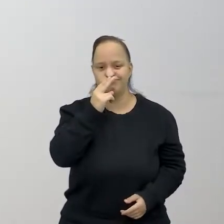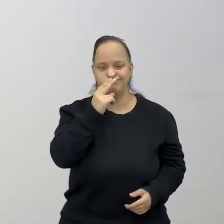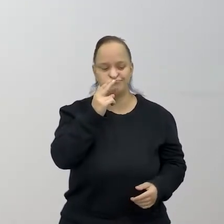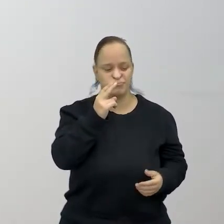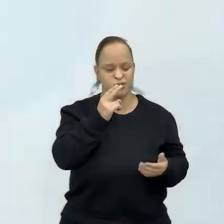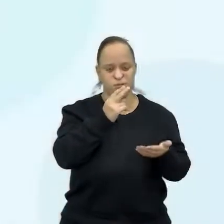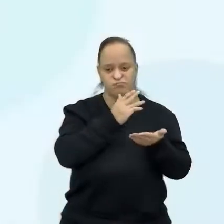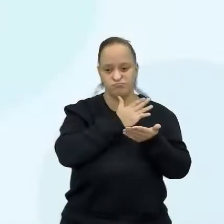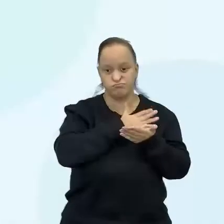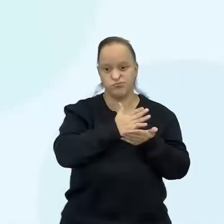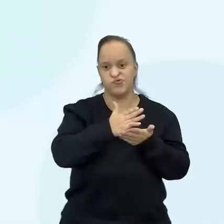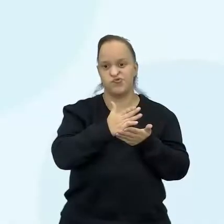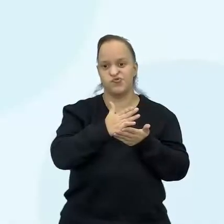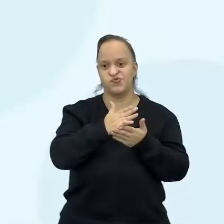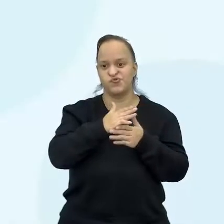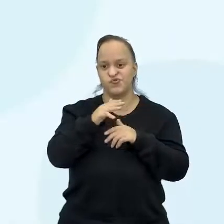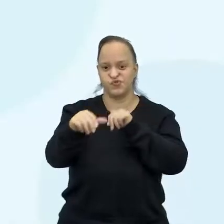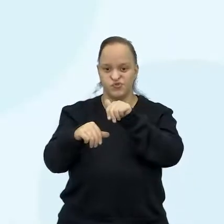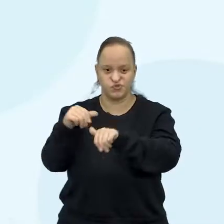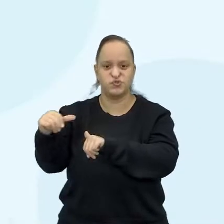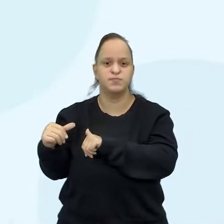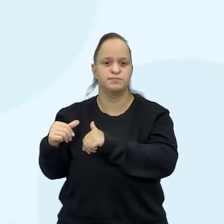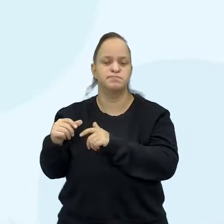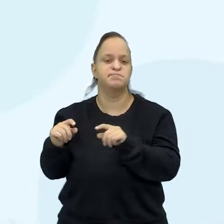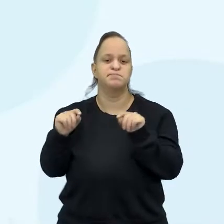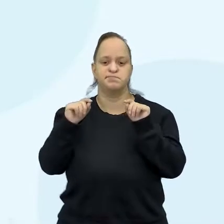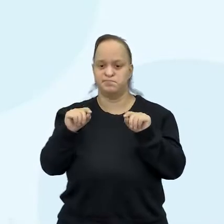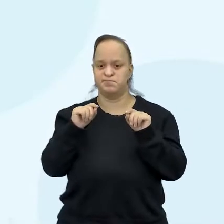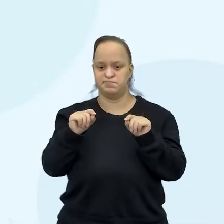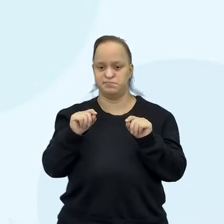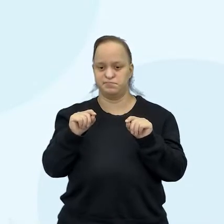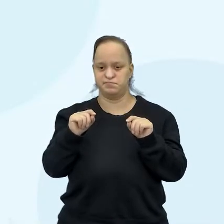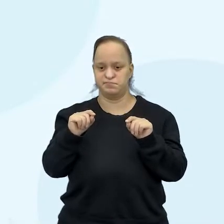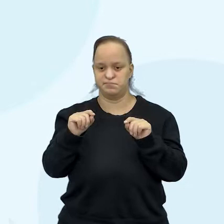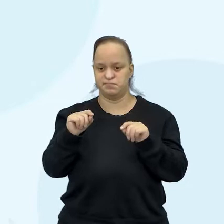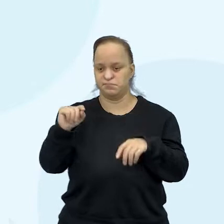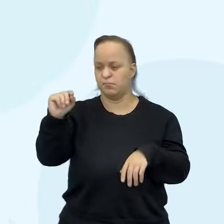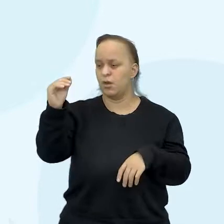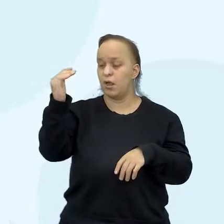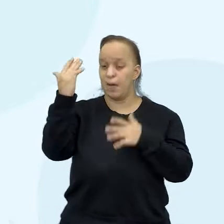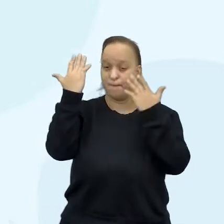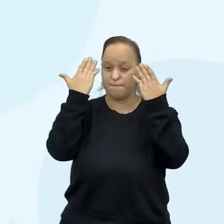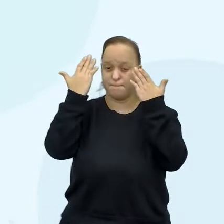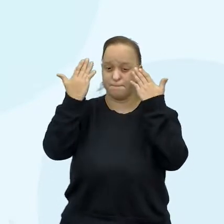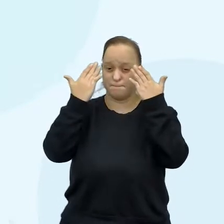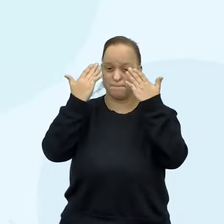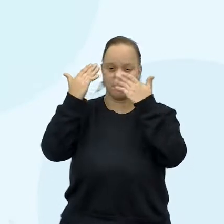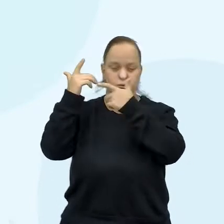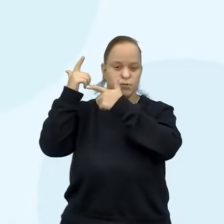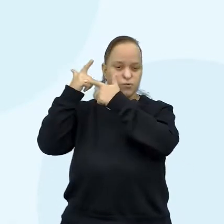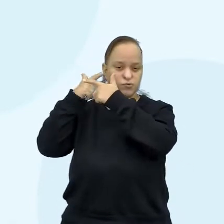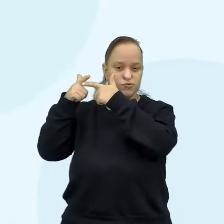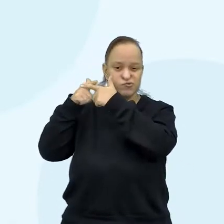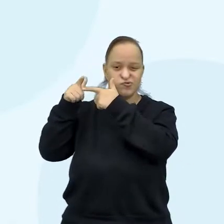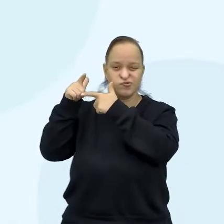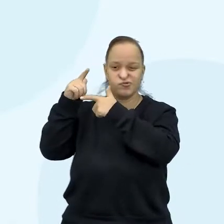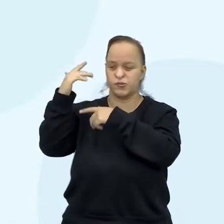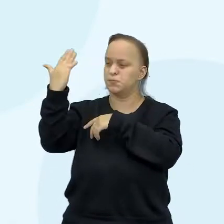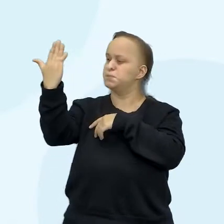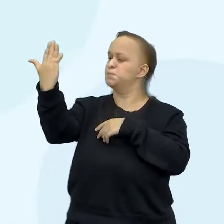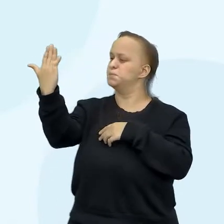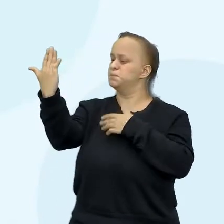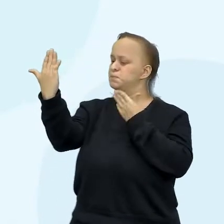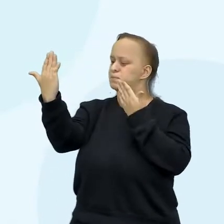dismorfia corporal. A dismorfia corporal, ela é um transtorno psicológico onde você tem uma distorção da sua própria imagem